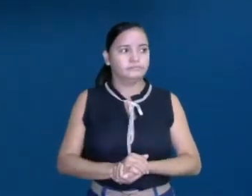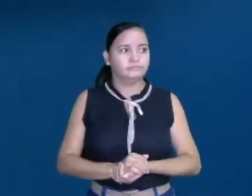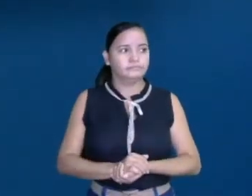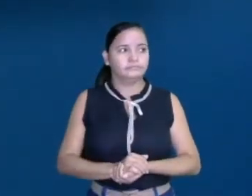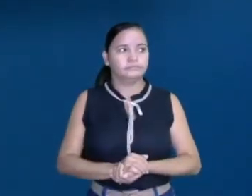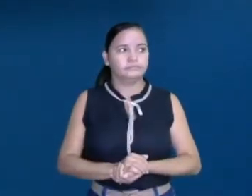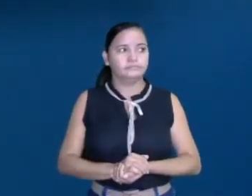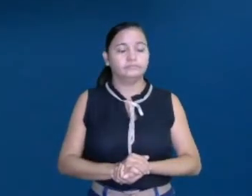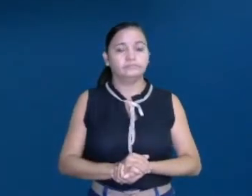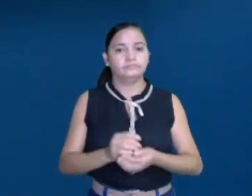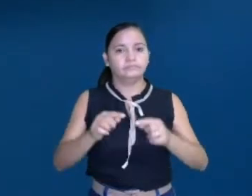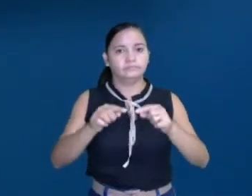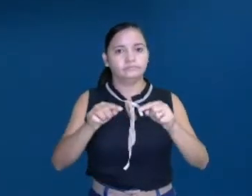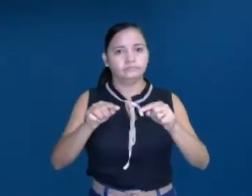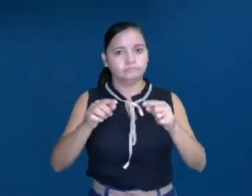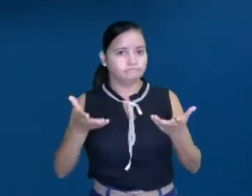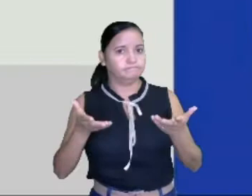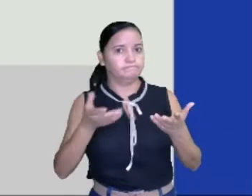sociais.